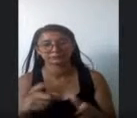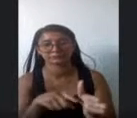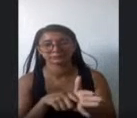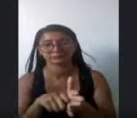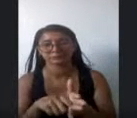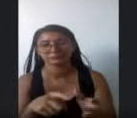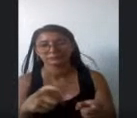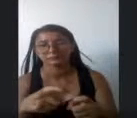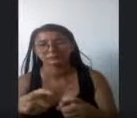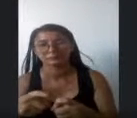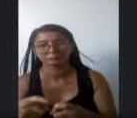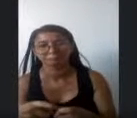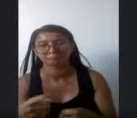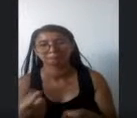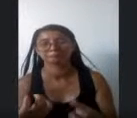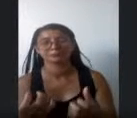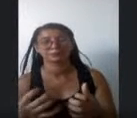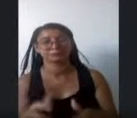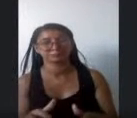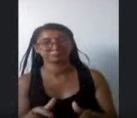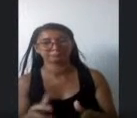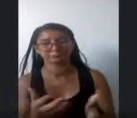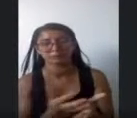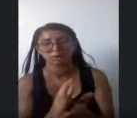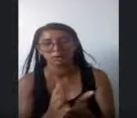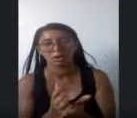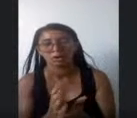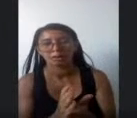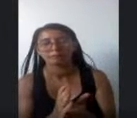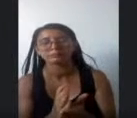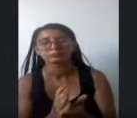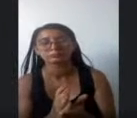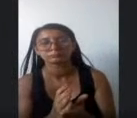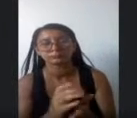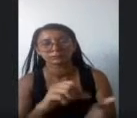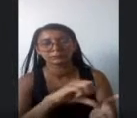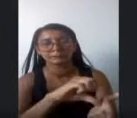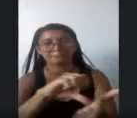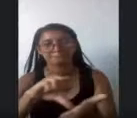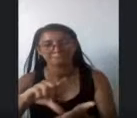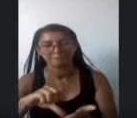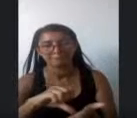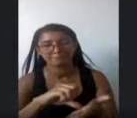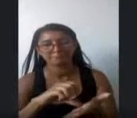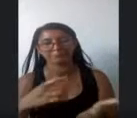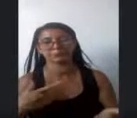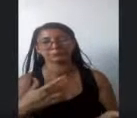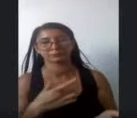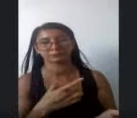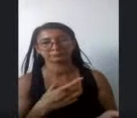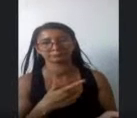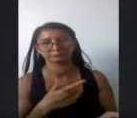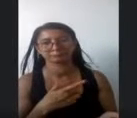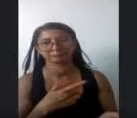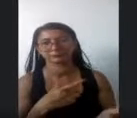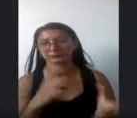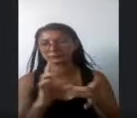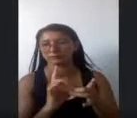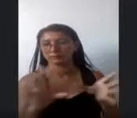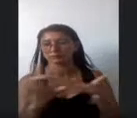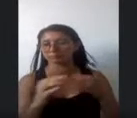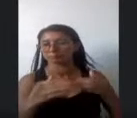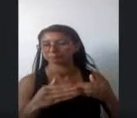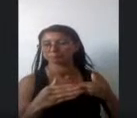também Kécio falou. Algumas unidades, né, aqui no município de João Pessoa, elas são porta aberta, então elas